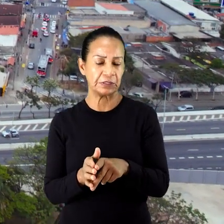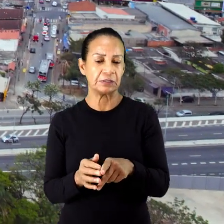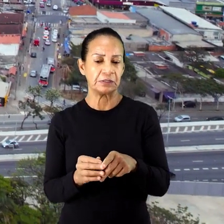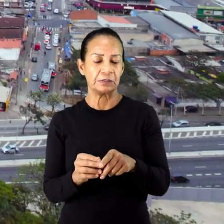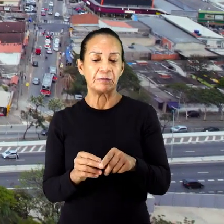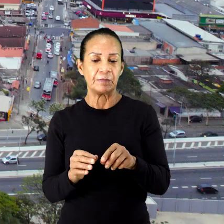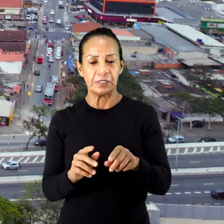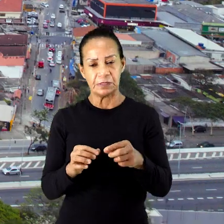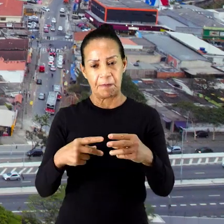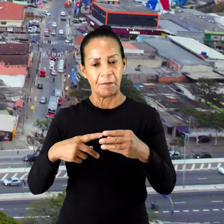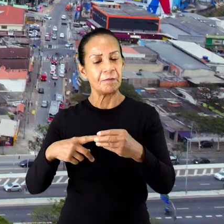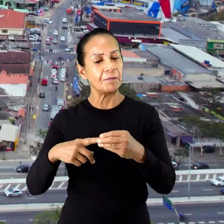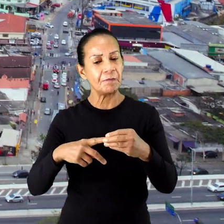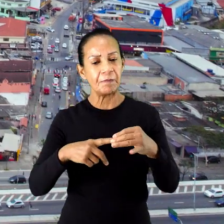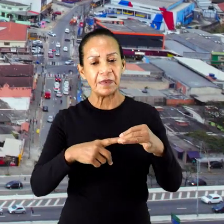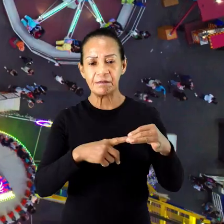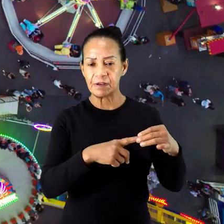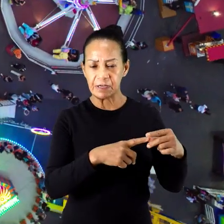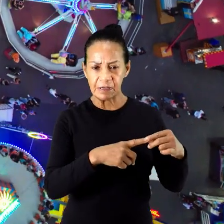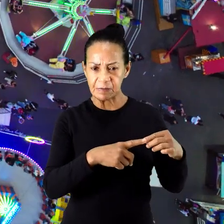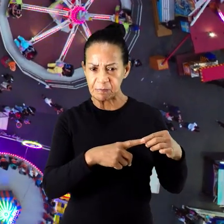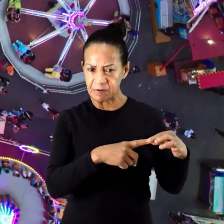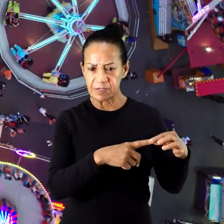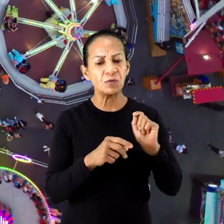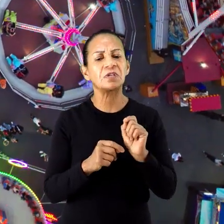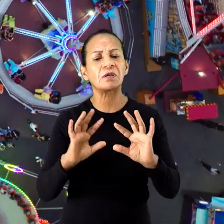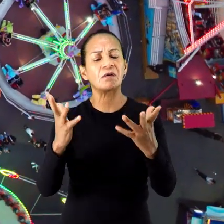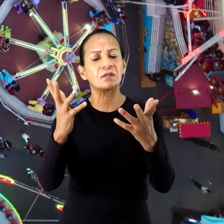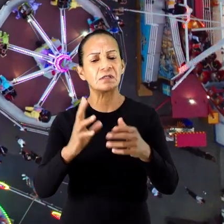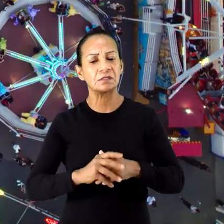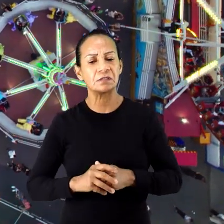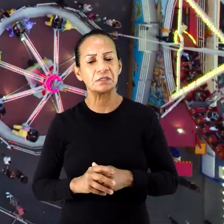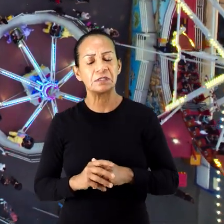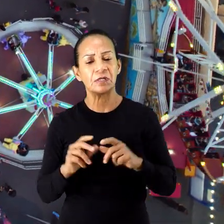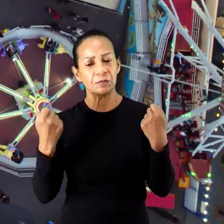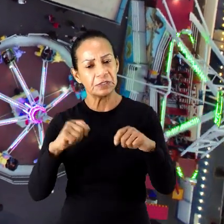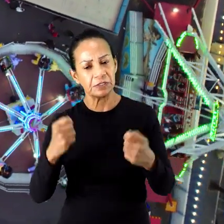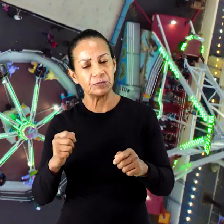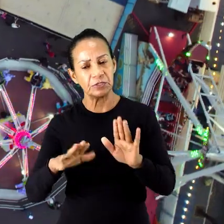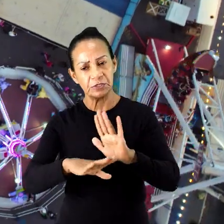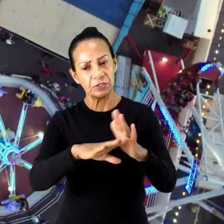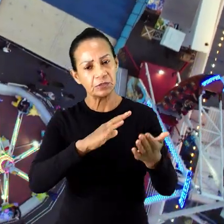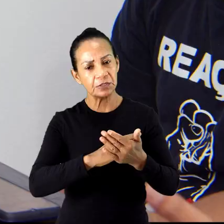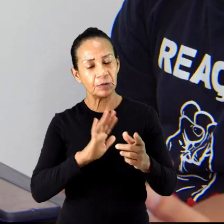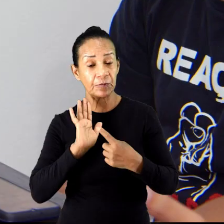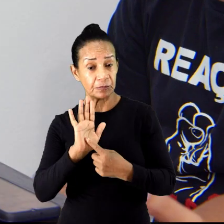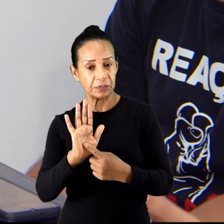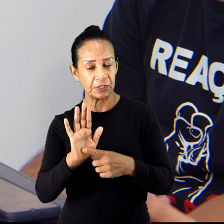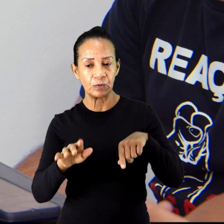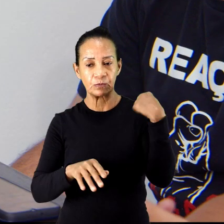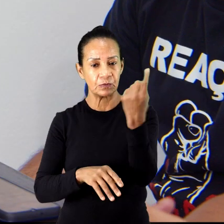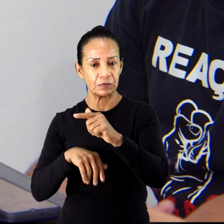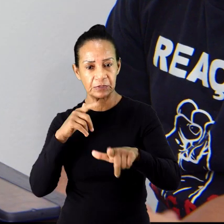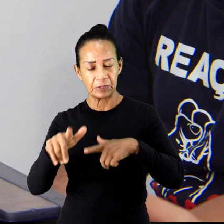específicos para grupos periféricos, compreendendo as dificuldades que a gente tem. O que a gente está propondo, né, é a utilização de ferramentas que